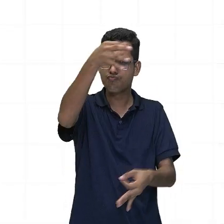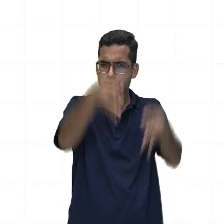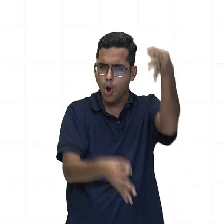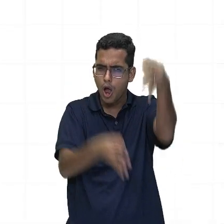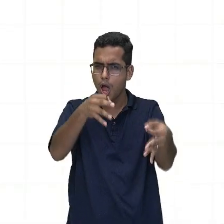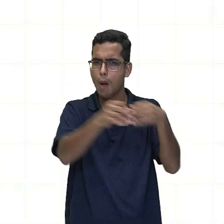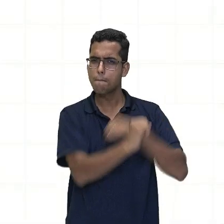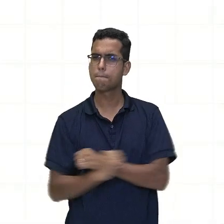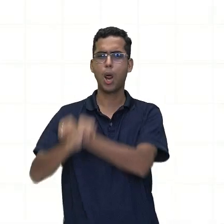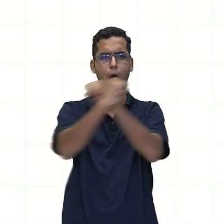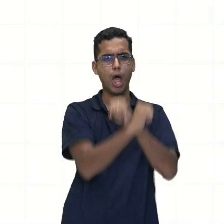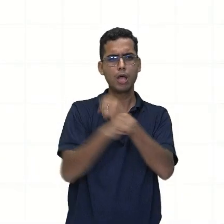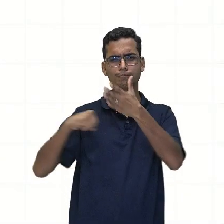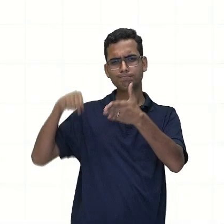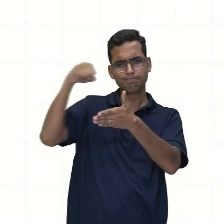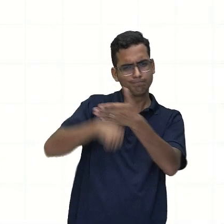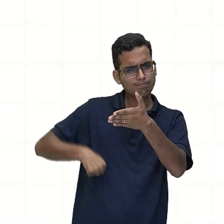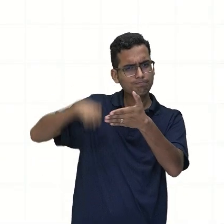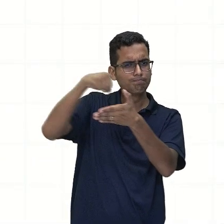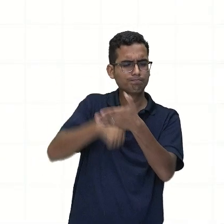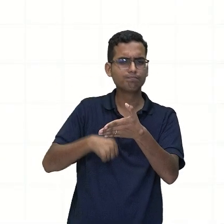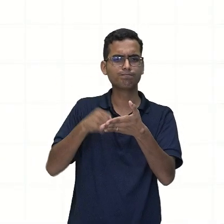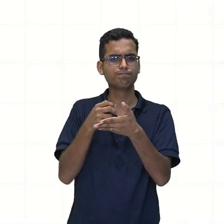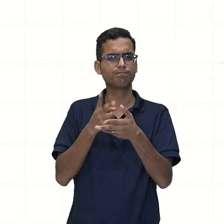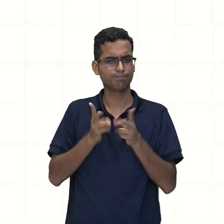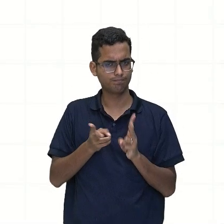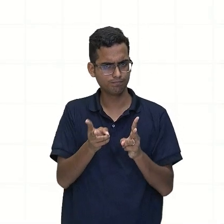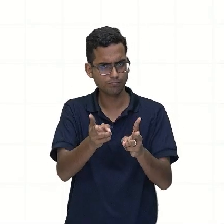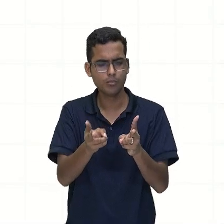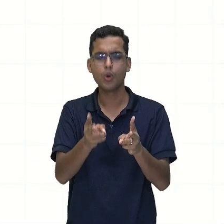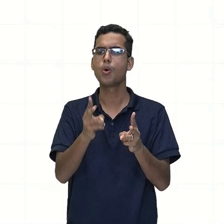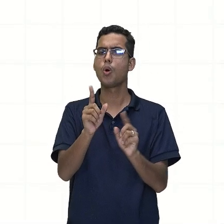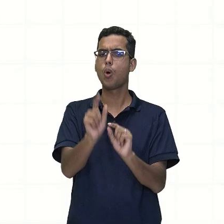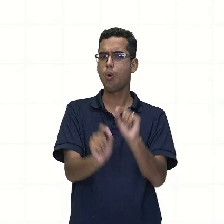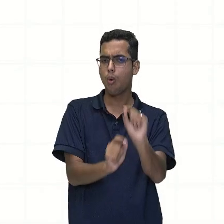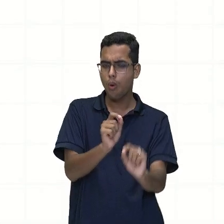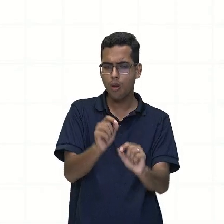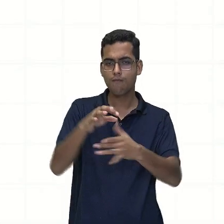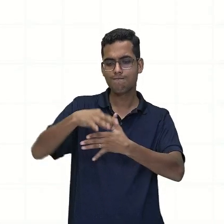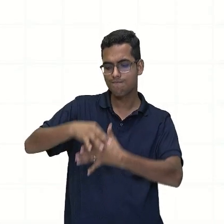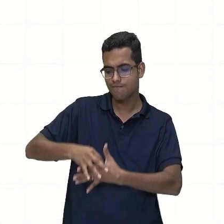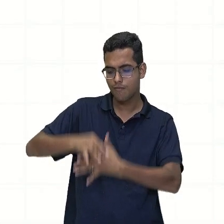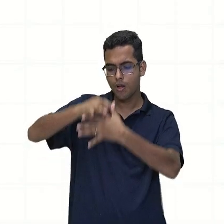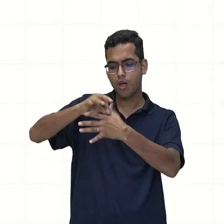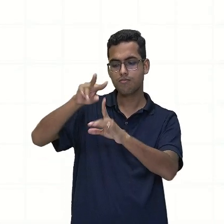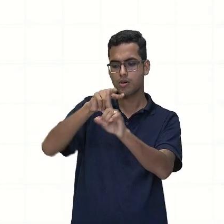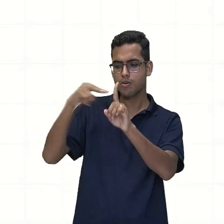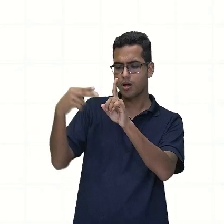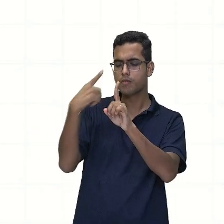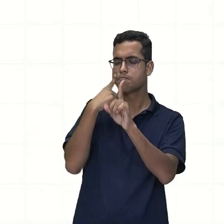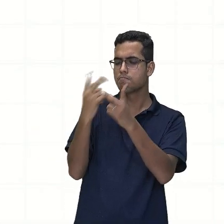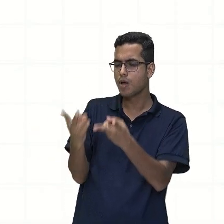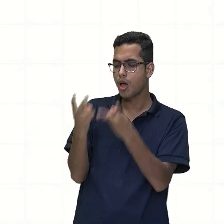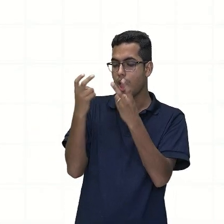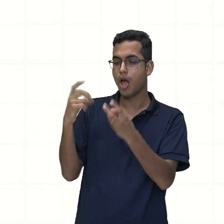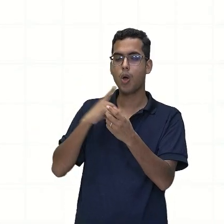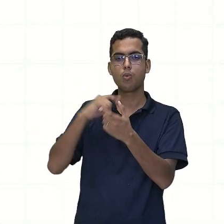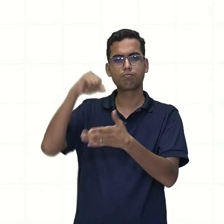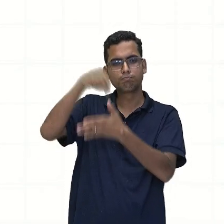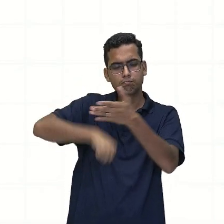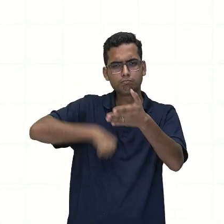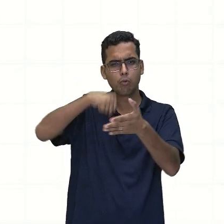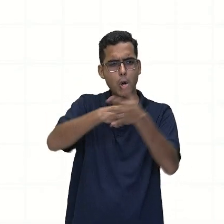direitos humanos e da justiça social. A liderança religiosa é vista como uma forma de lutar contra a injustiça e